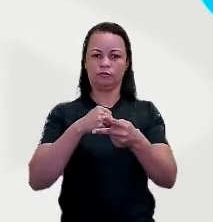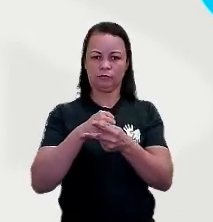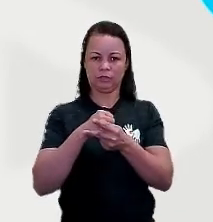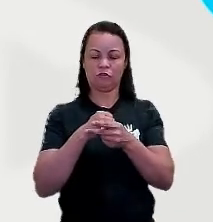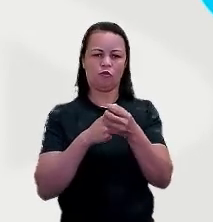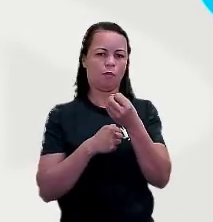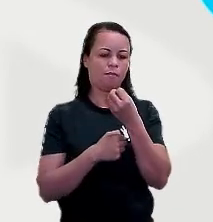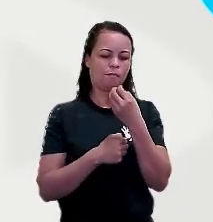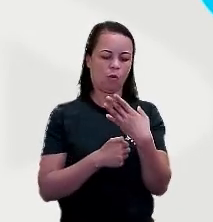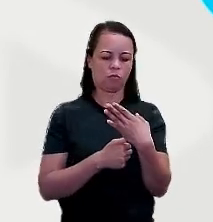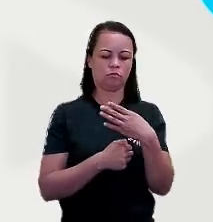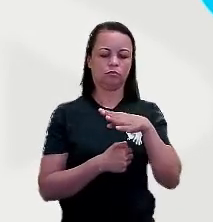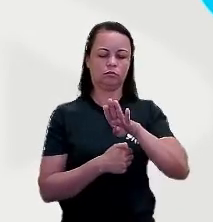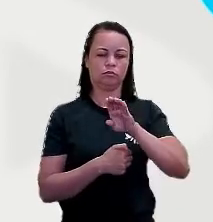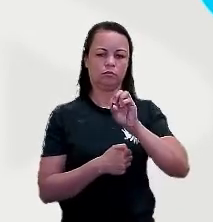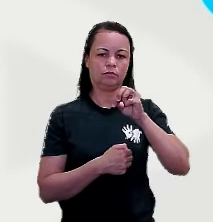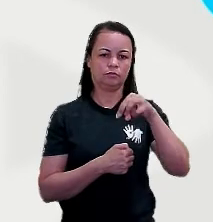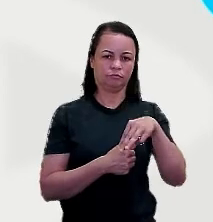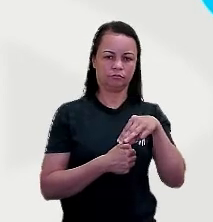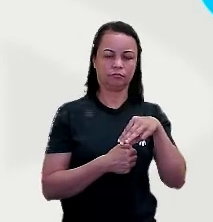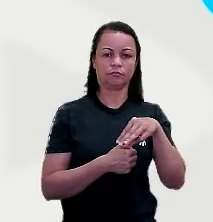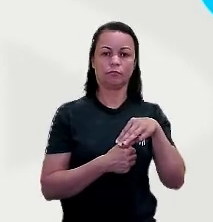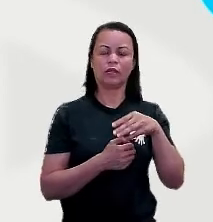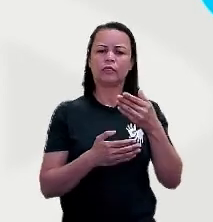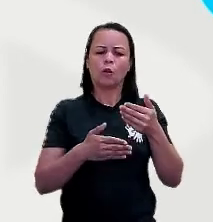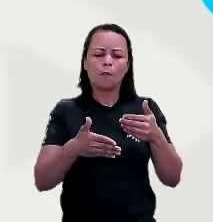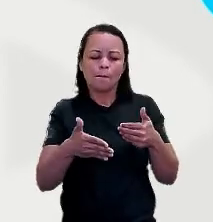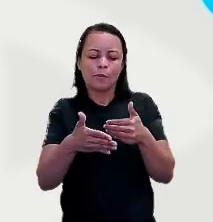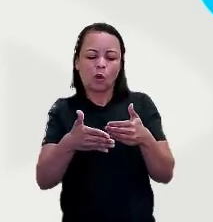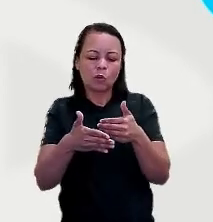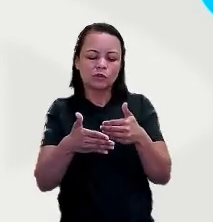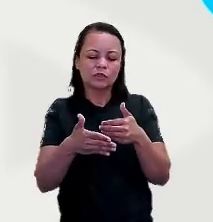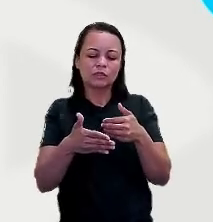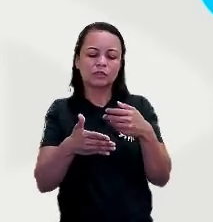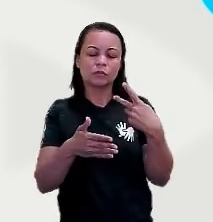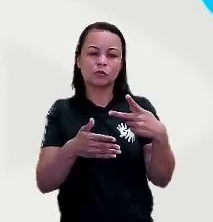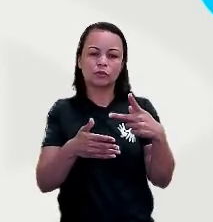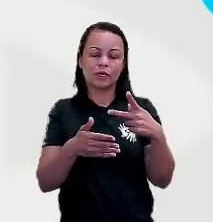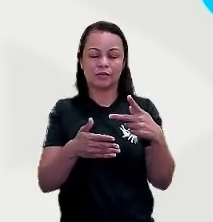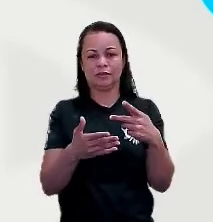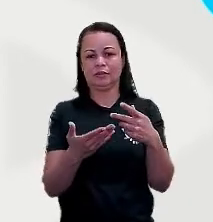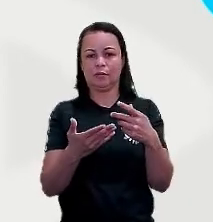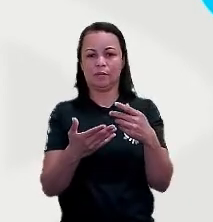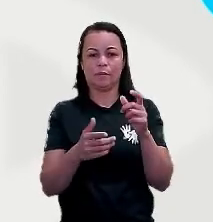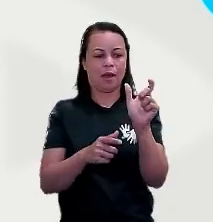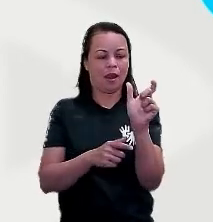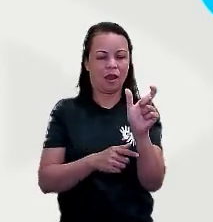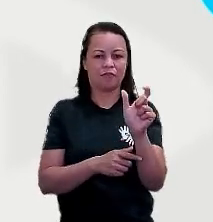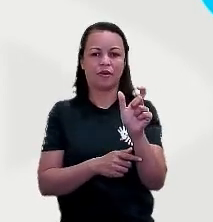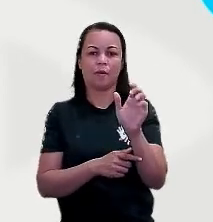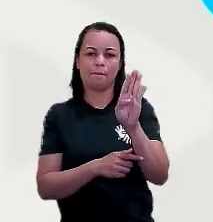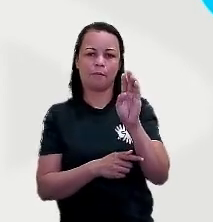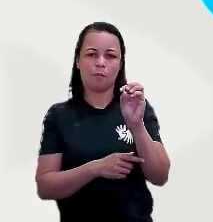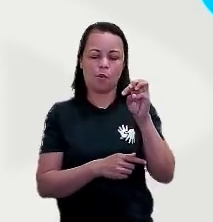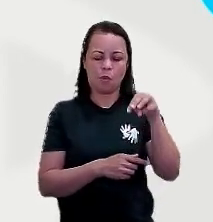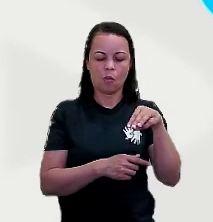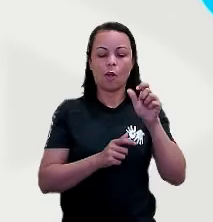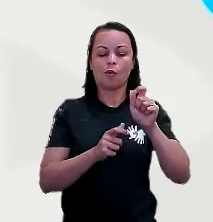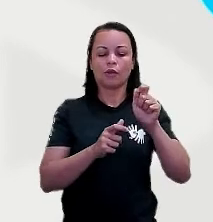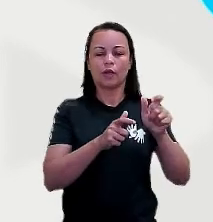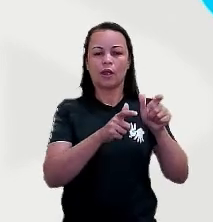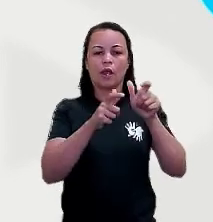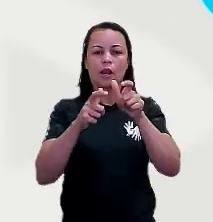bom. Então, o substantivo mais próximo da palavra bom é lugar. Então, ó,